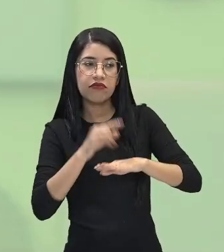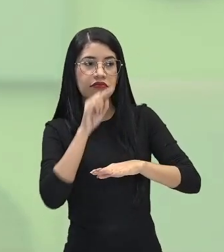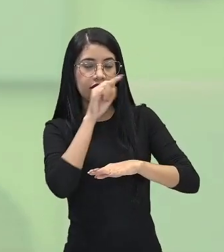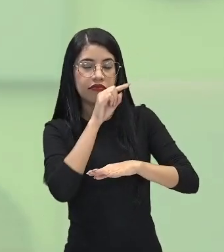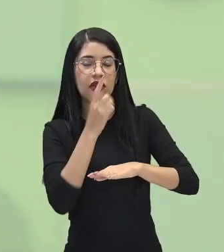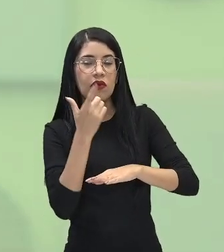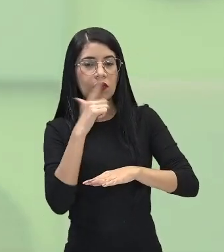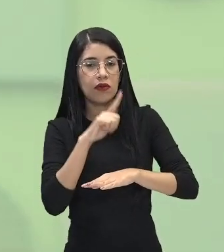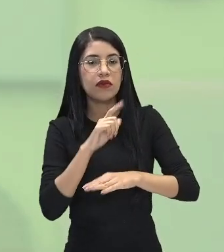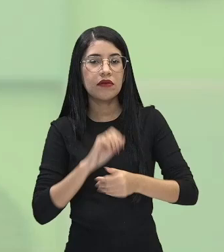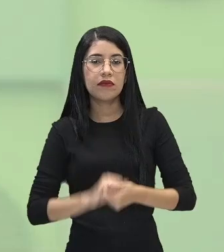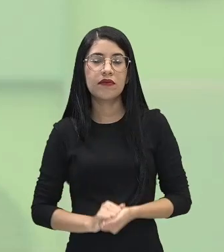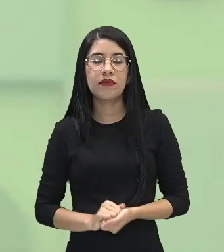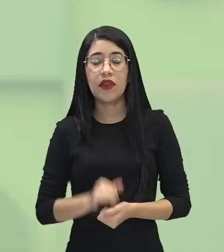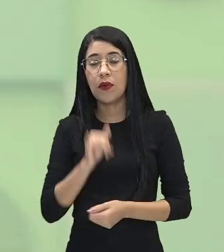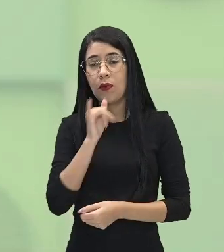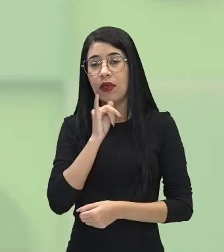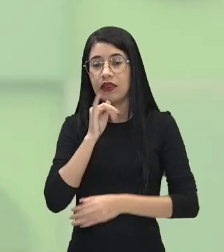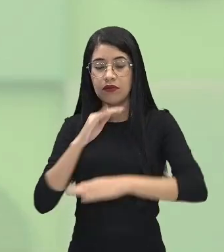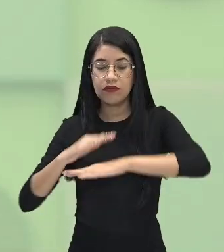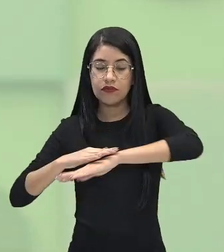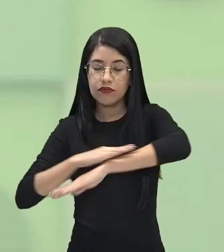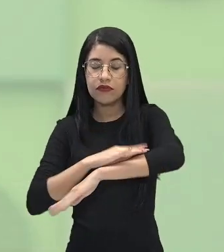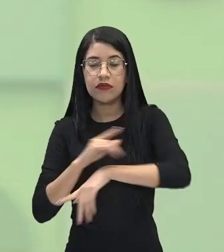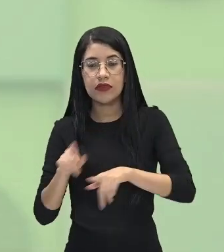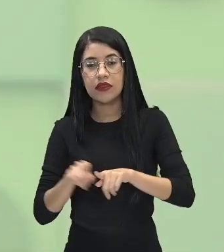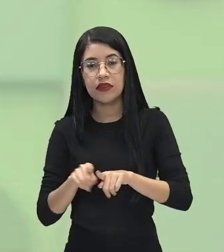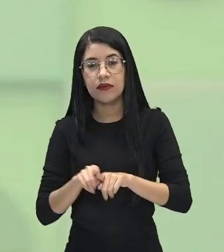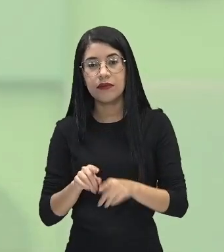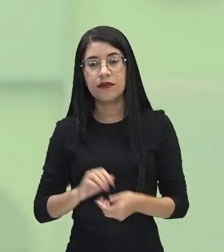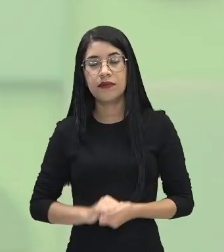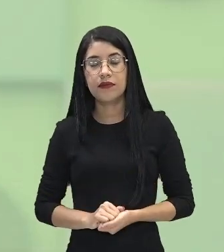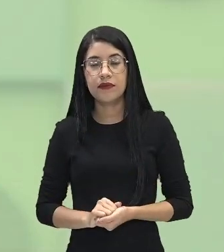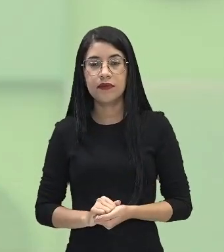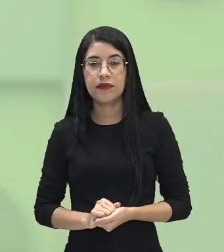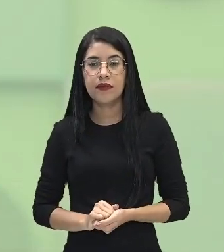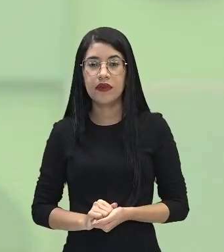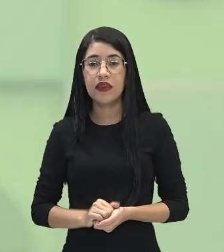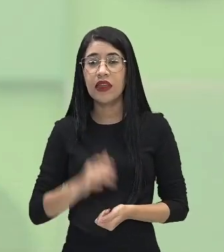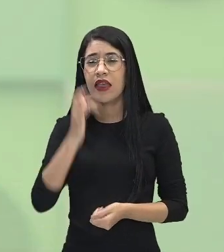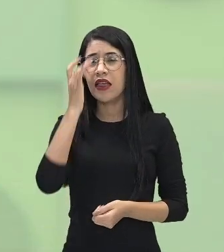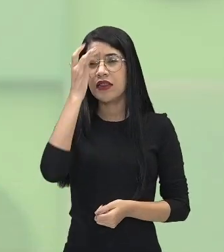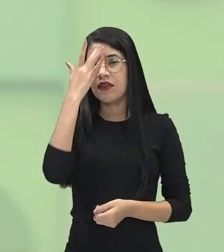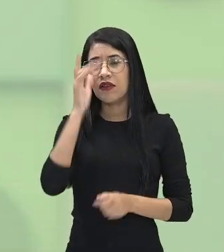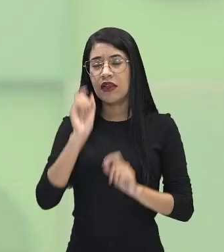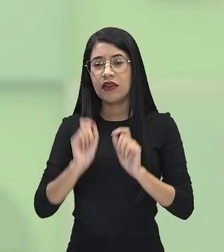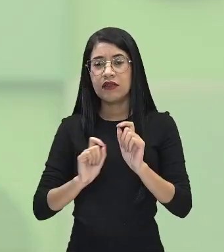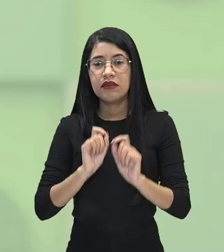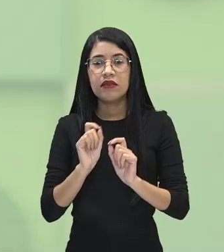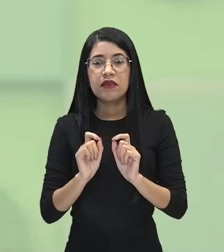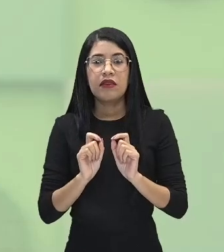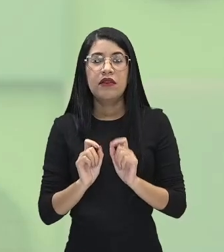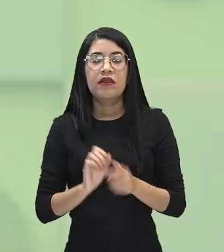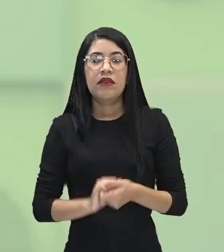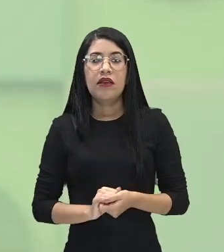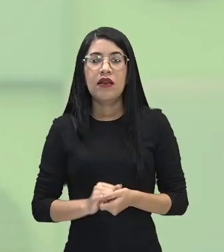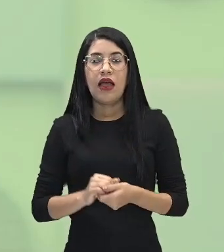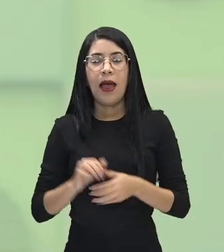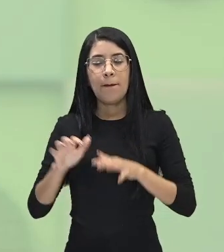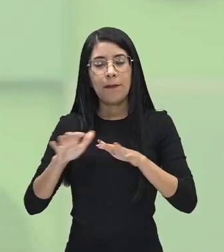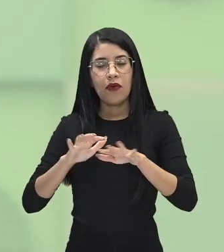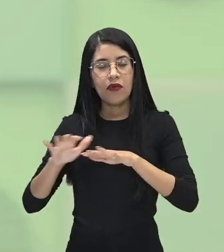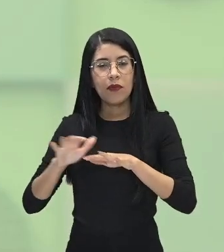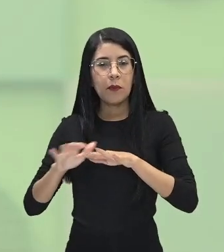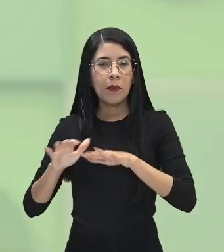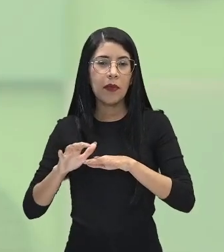é exemplo de plano inclinado também, né? Esse plano inclinado ele vai facilitar a locomoção, né,